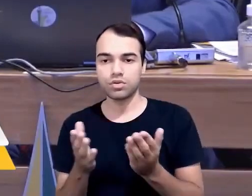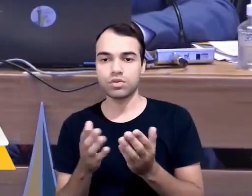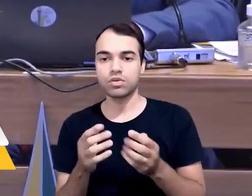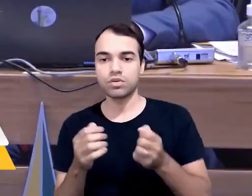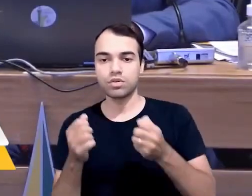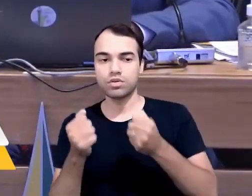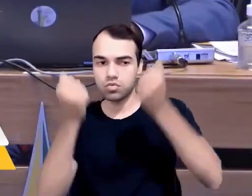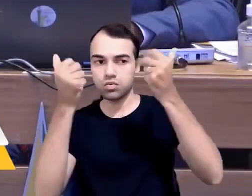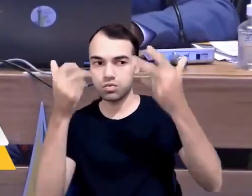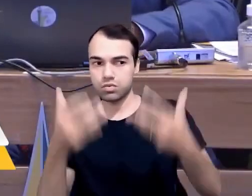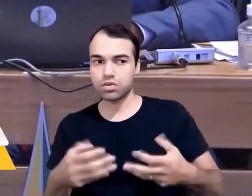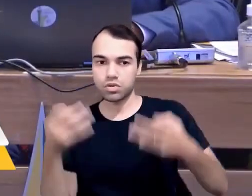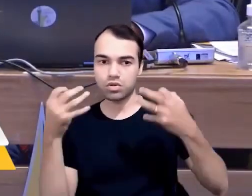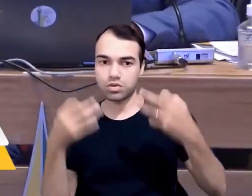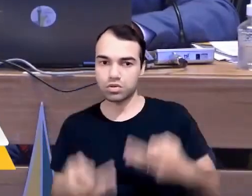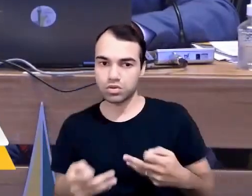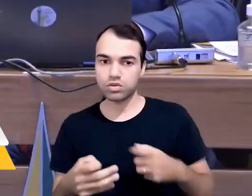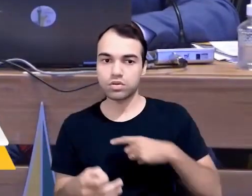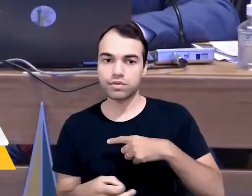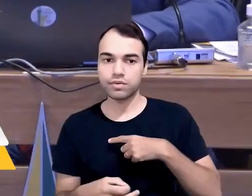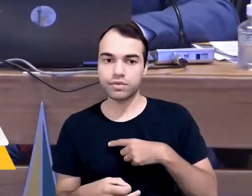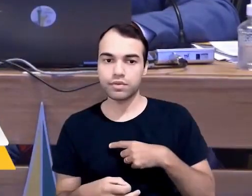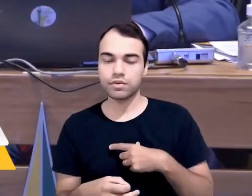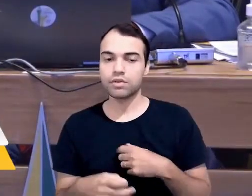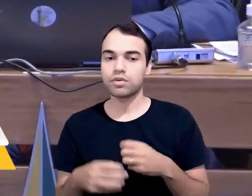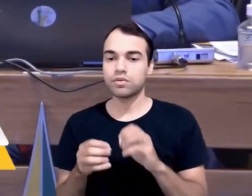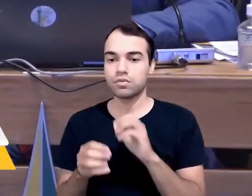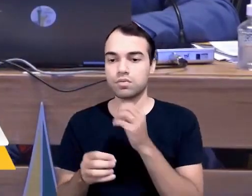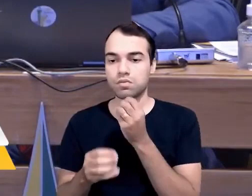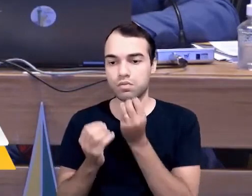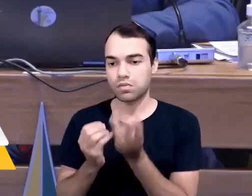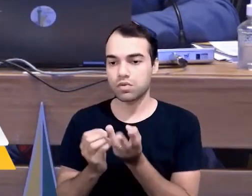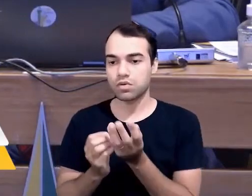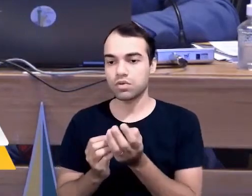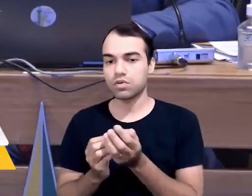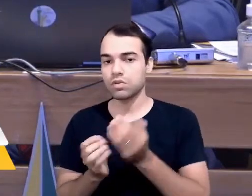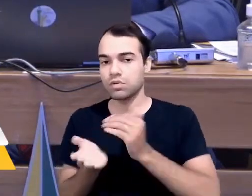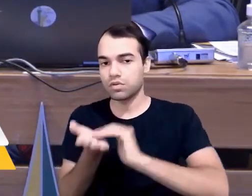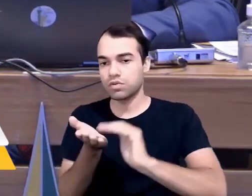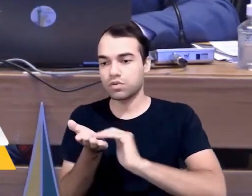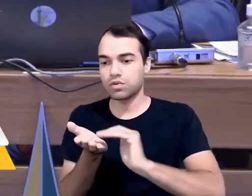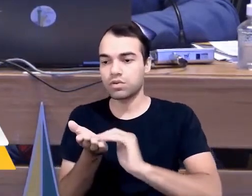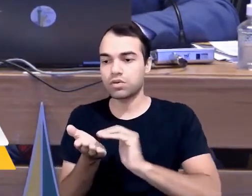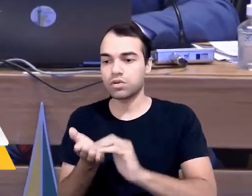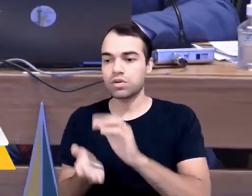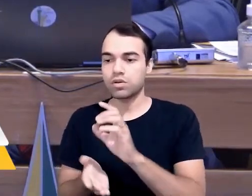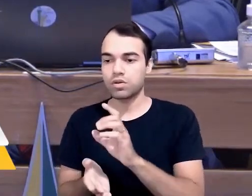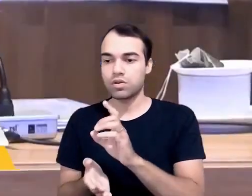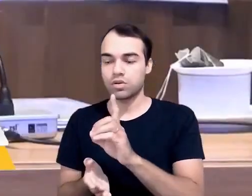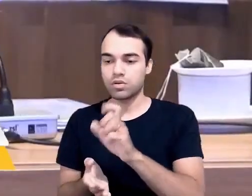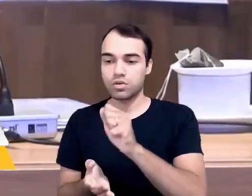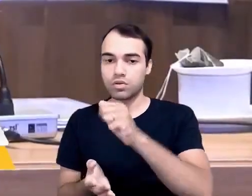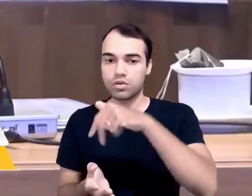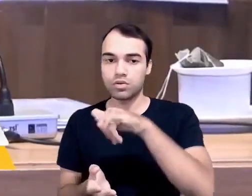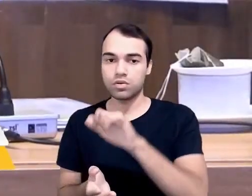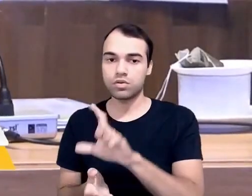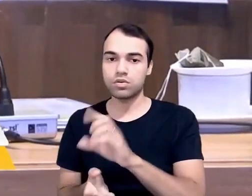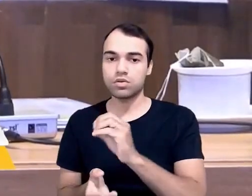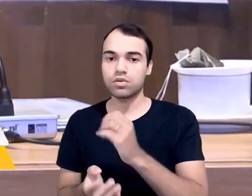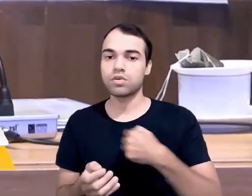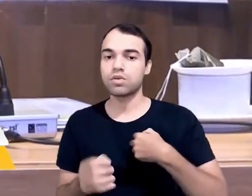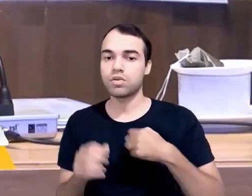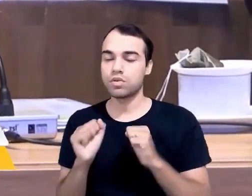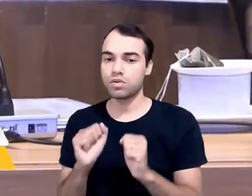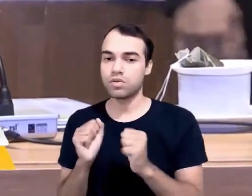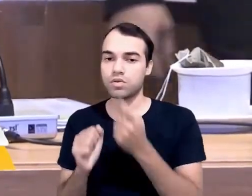Com relação ao secretário Júlio Danilo, ao qual eu permaneci mais tempo na gestão dele, eu posso dizer que foram feitas